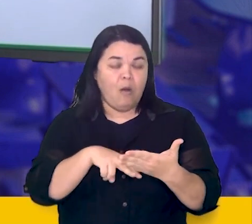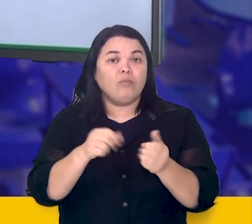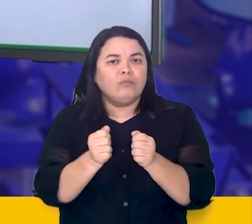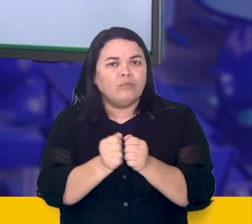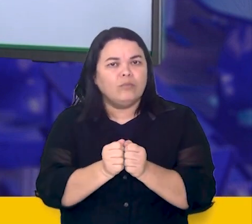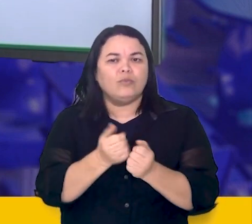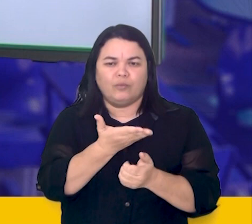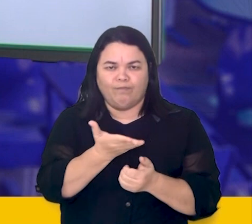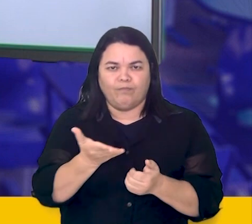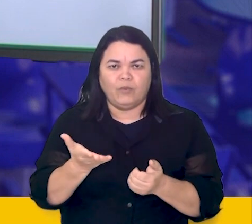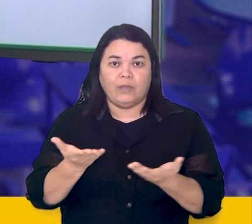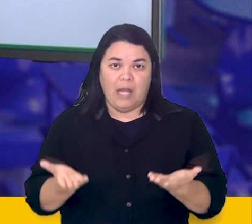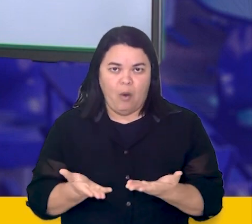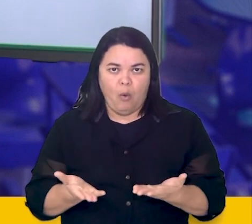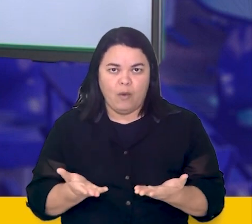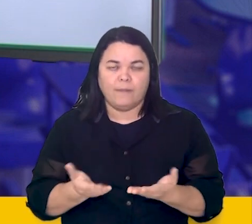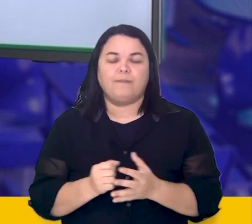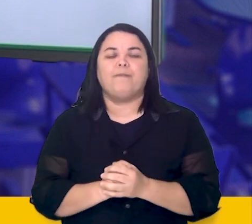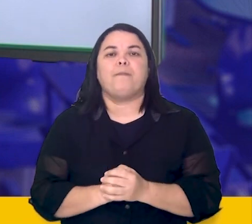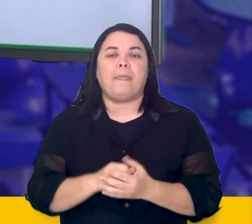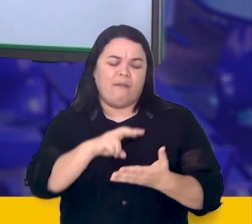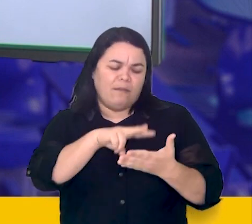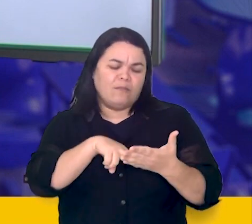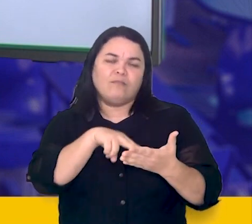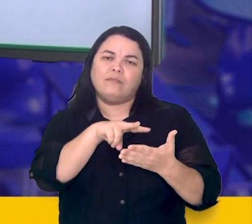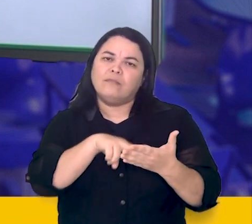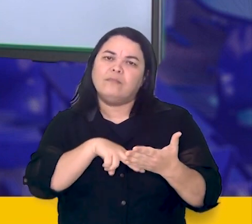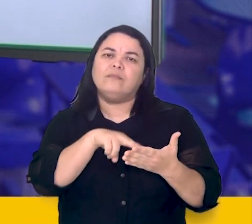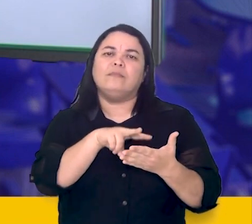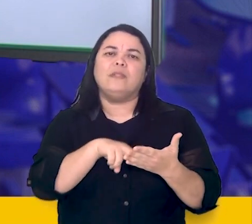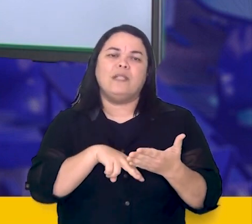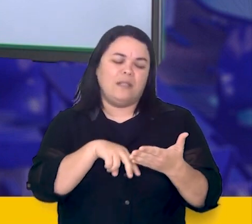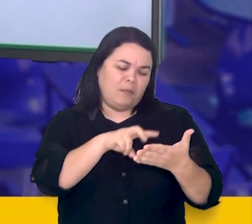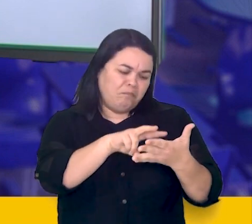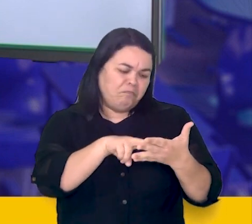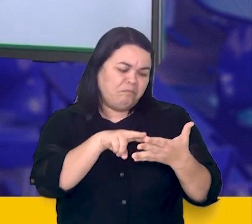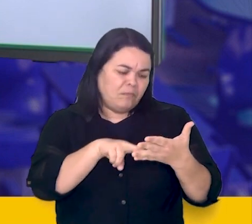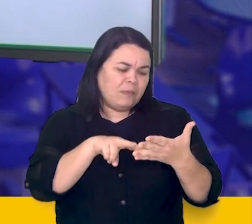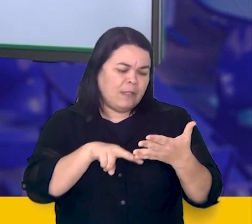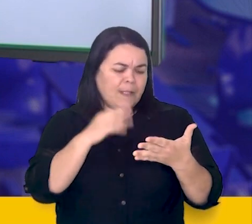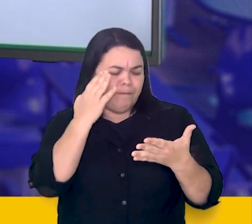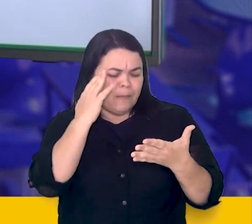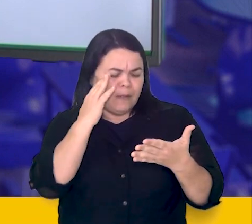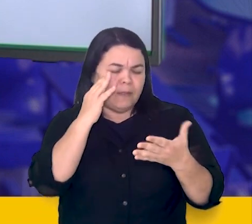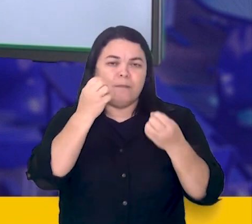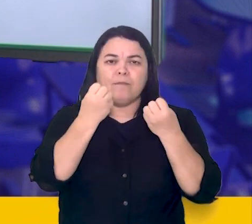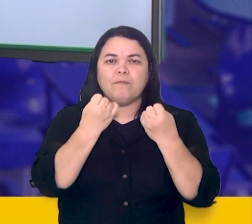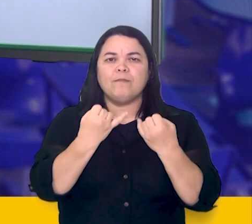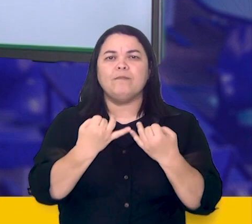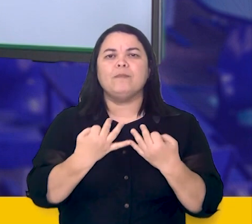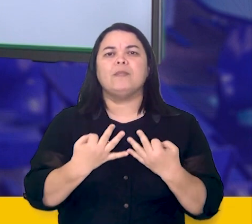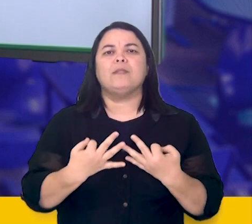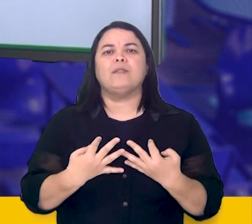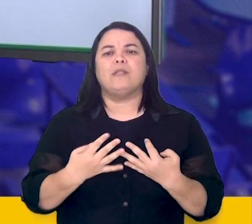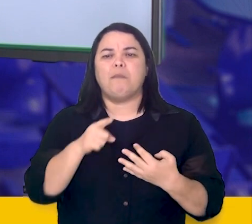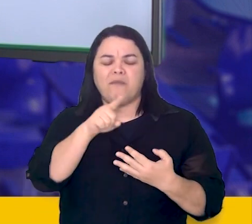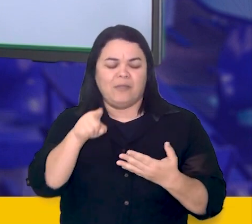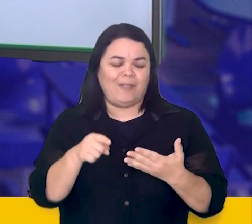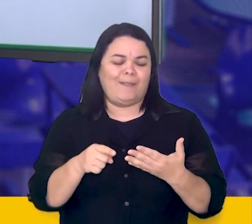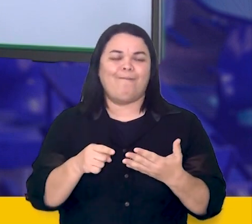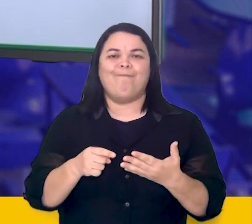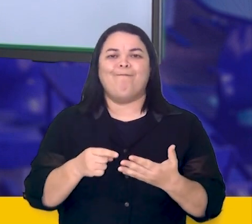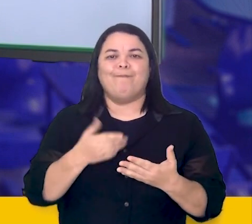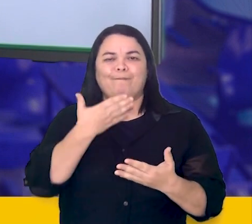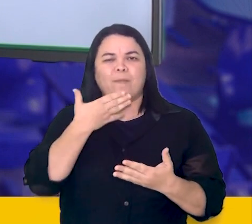material junto com você, fazer uma pequena leitura também deste material e ali te deixar mais a par